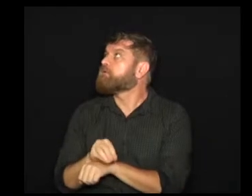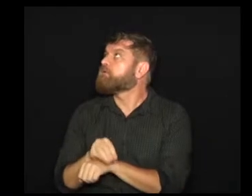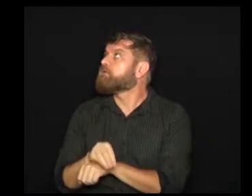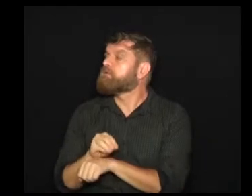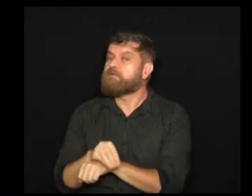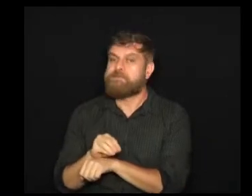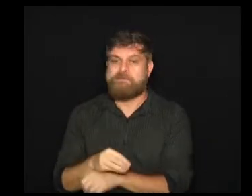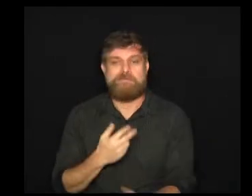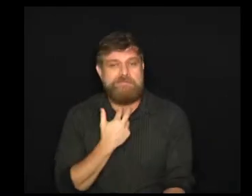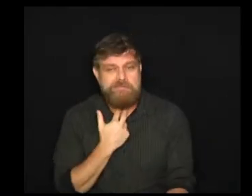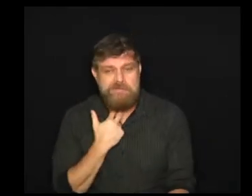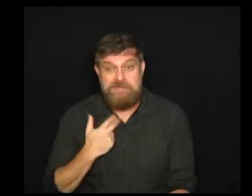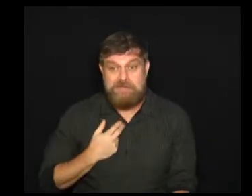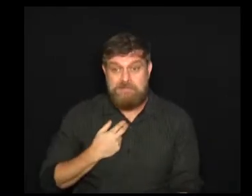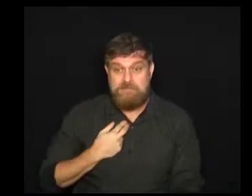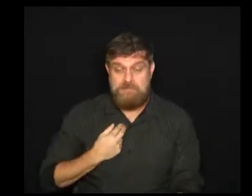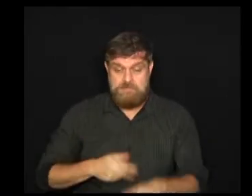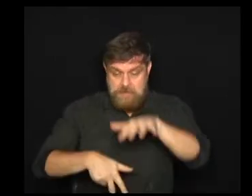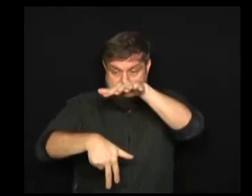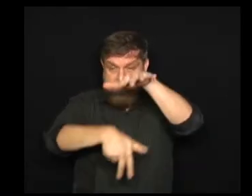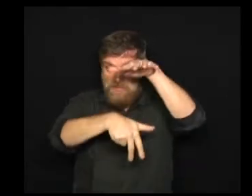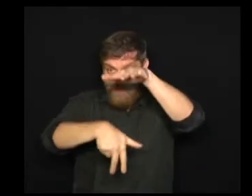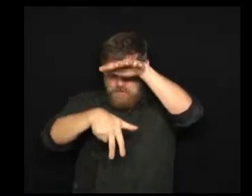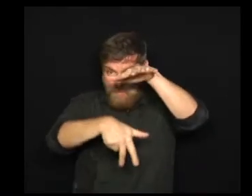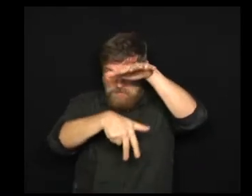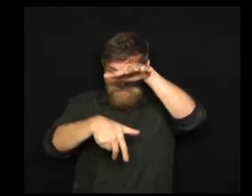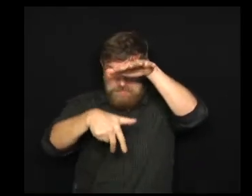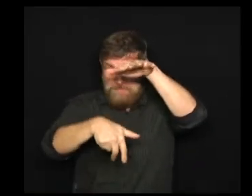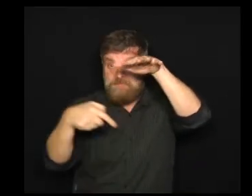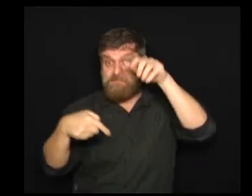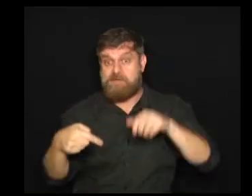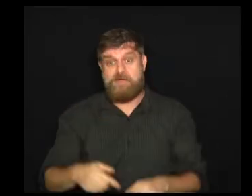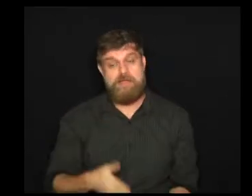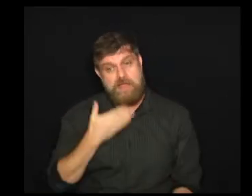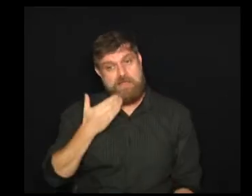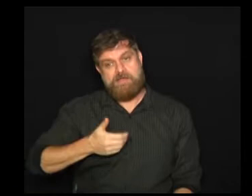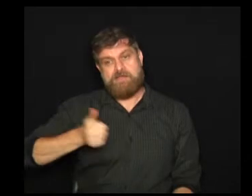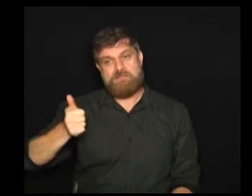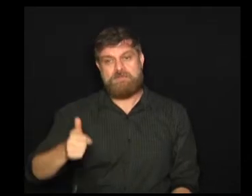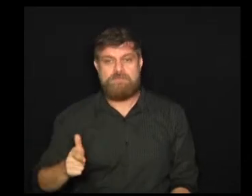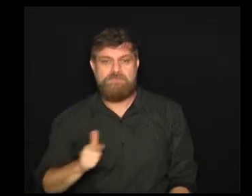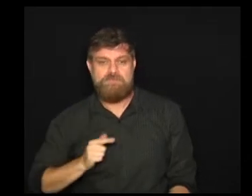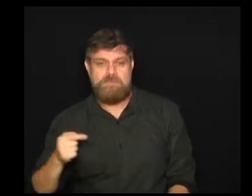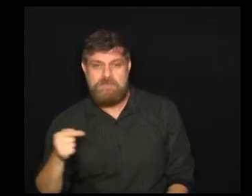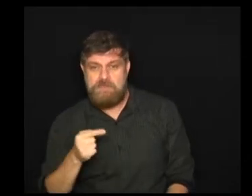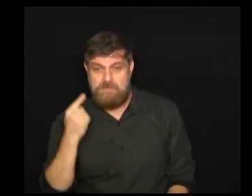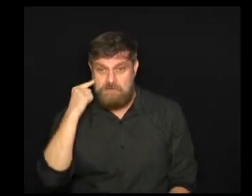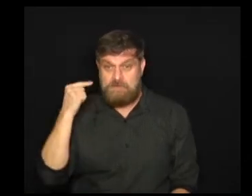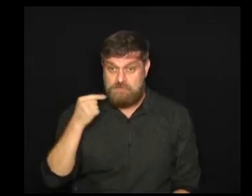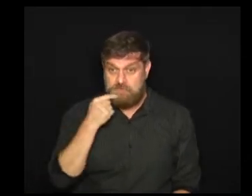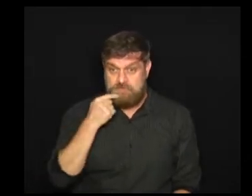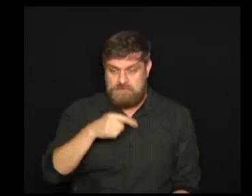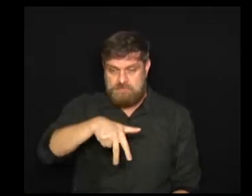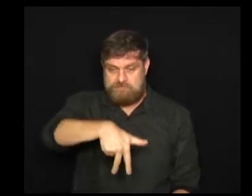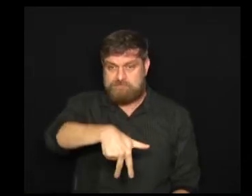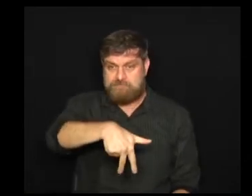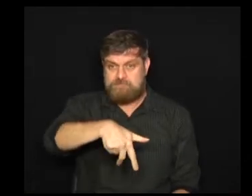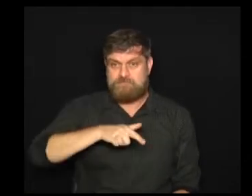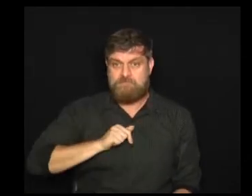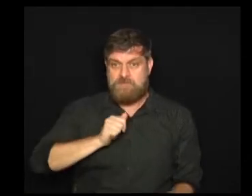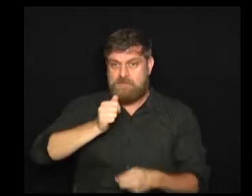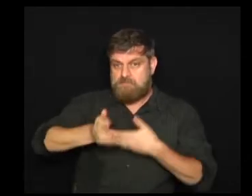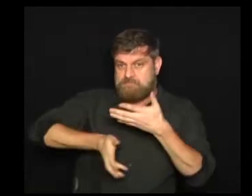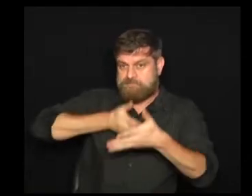absorvido quando os bonecos falam por si, né? Então nós temos lá uma boneca que ela é surda, que ela faz